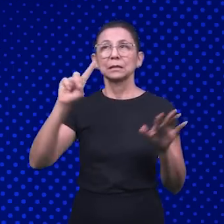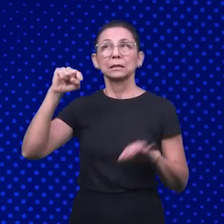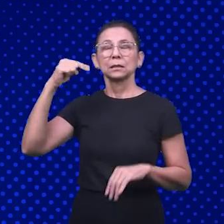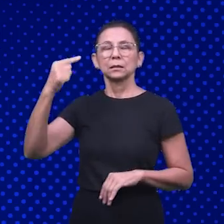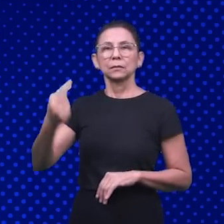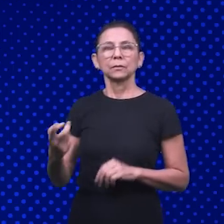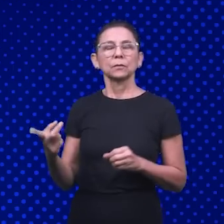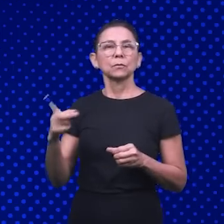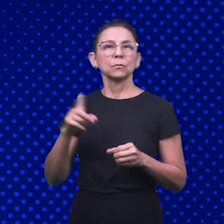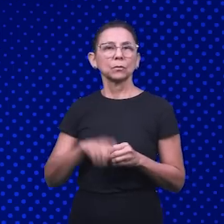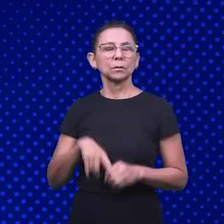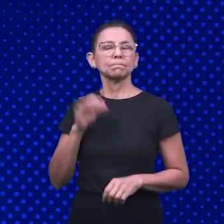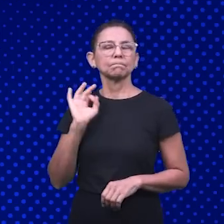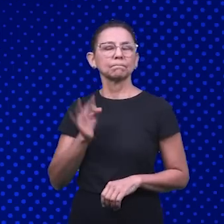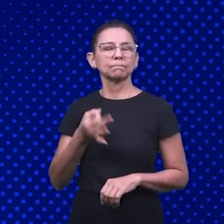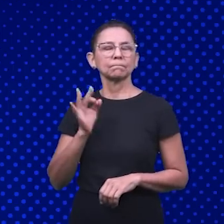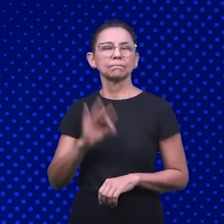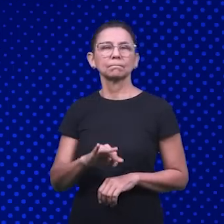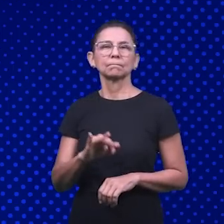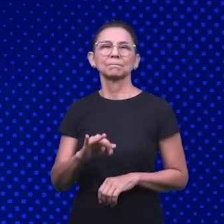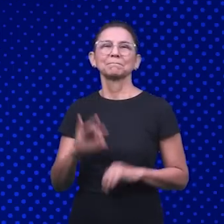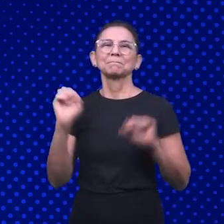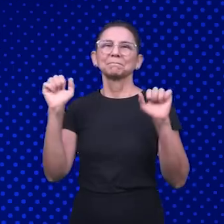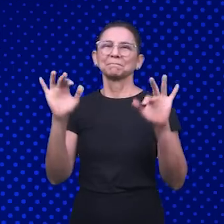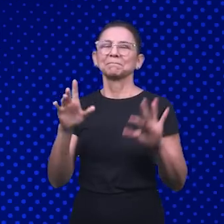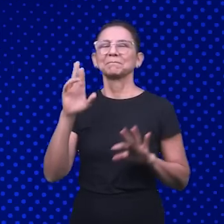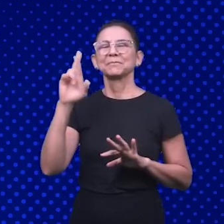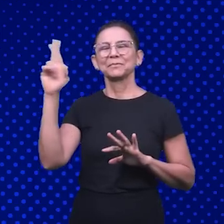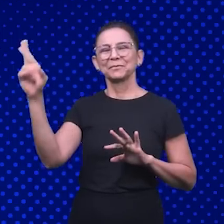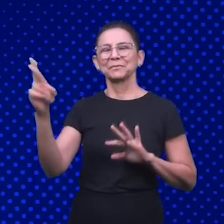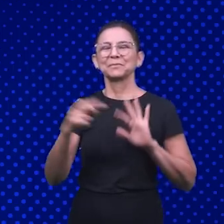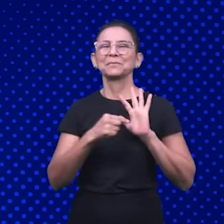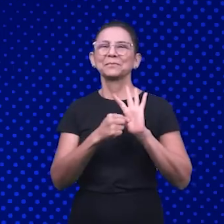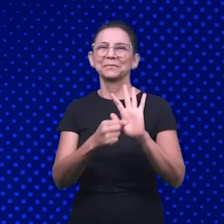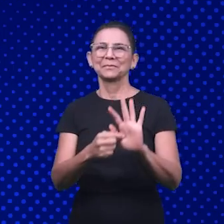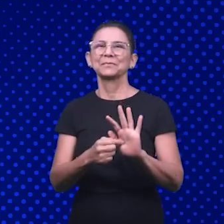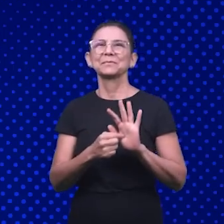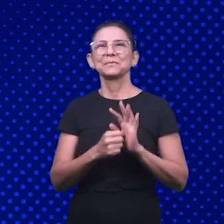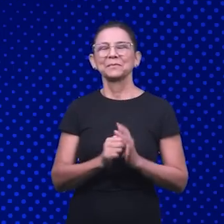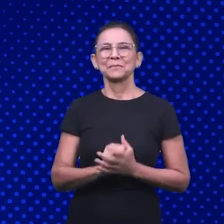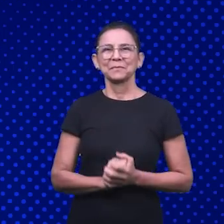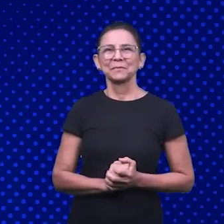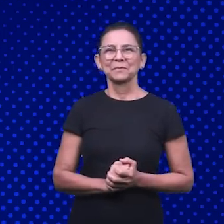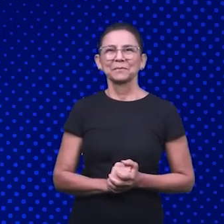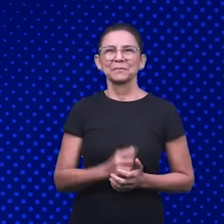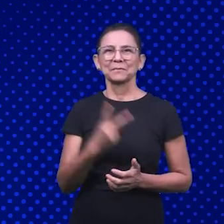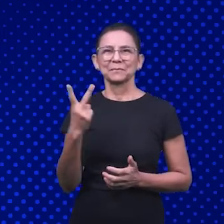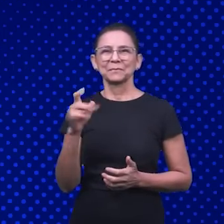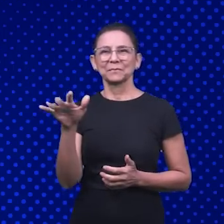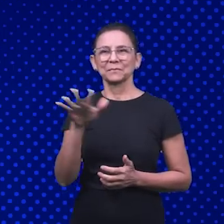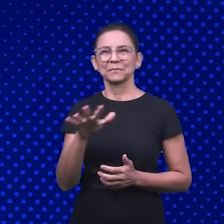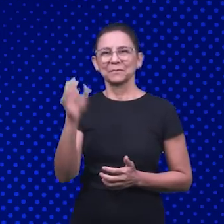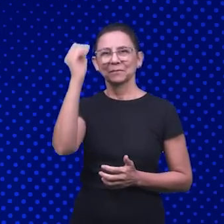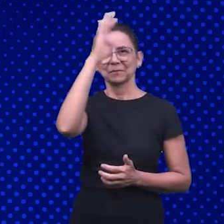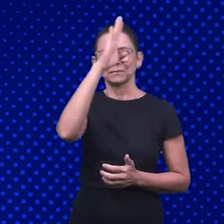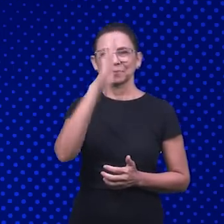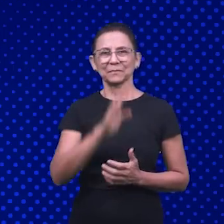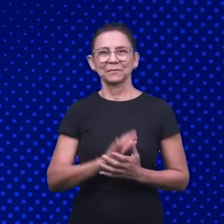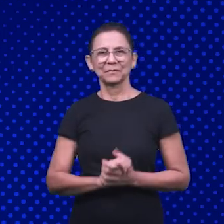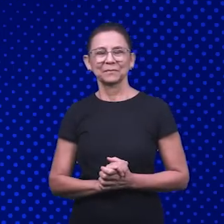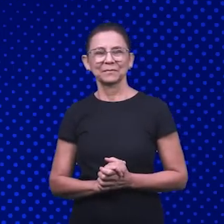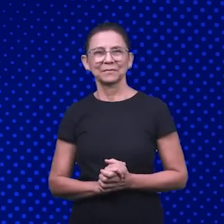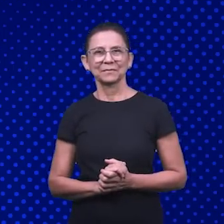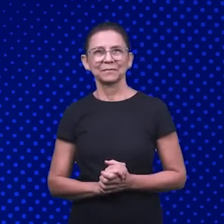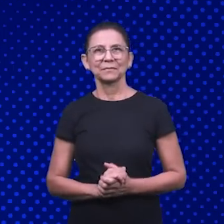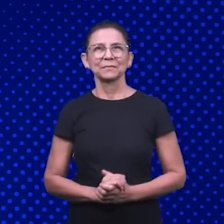volta, certamente, contando mais bênçãos que o Senhor derramará sobre as 2 maiores regiões do Brasil. Até lá, a paz do